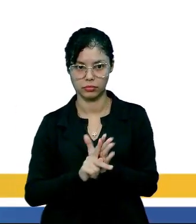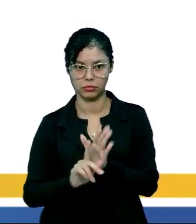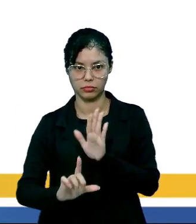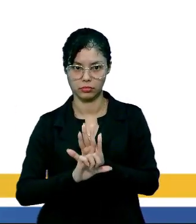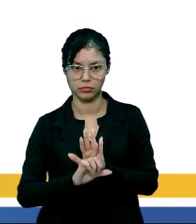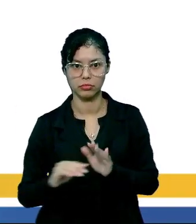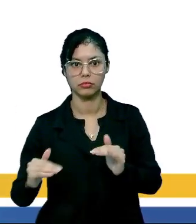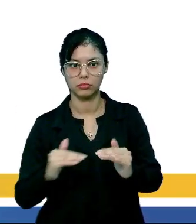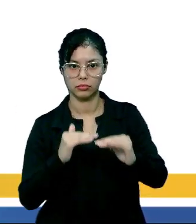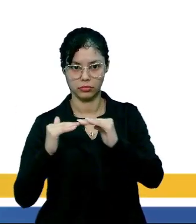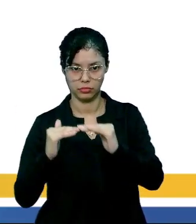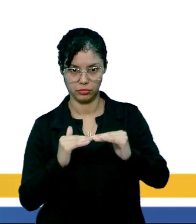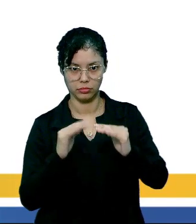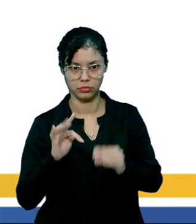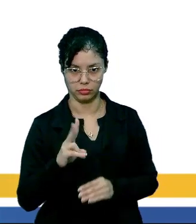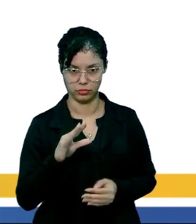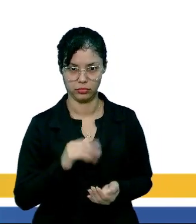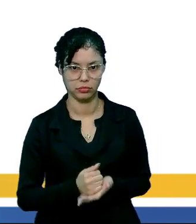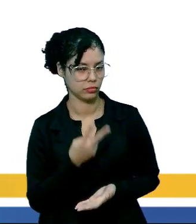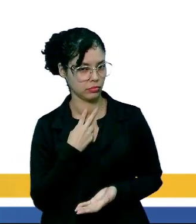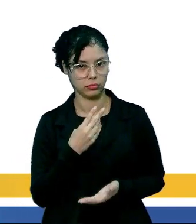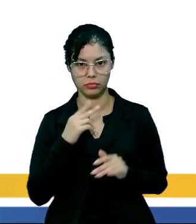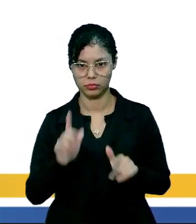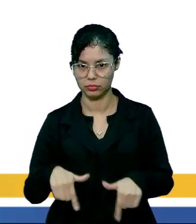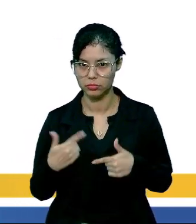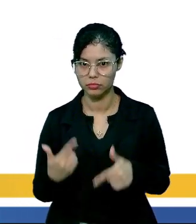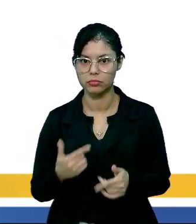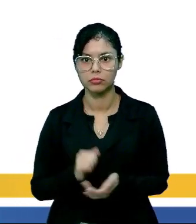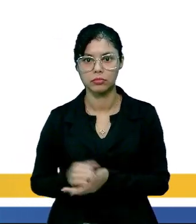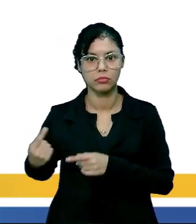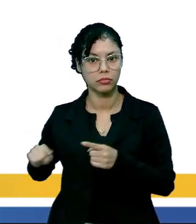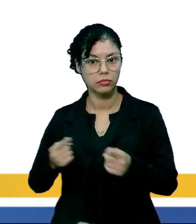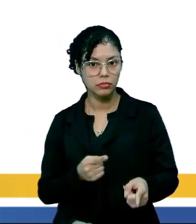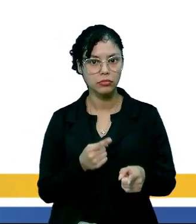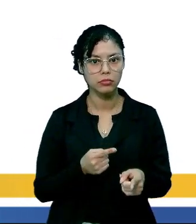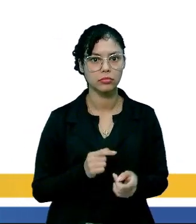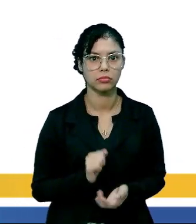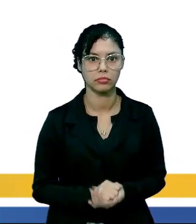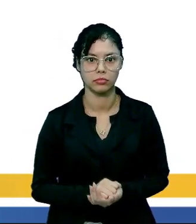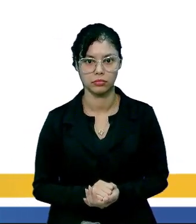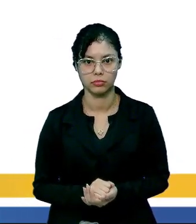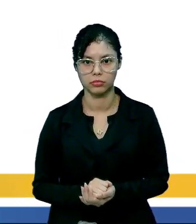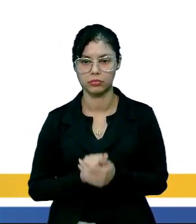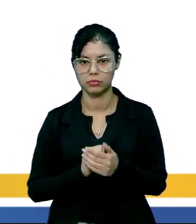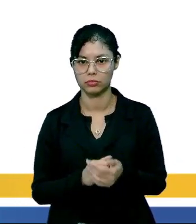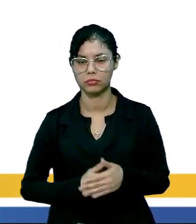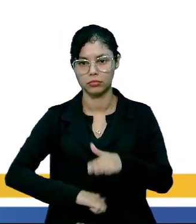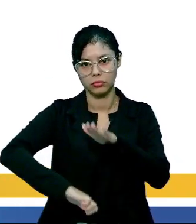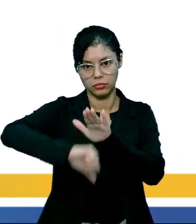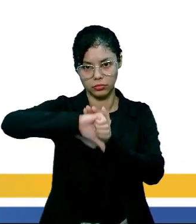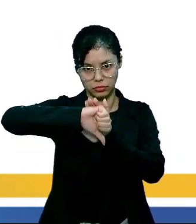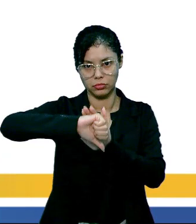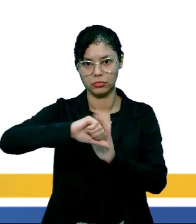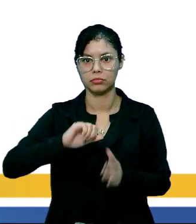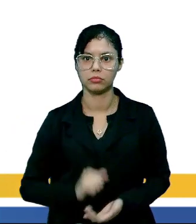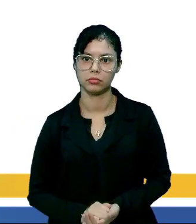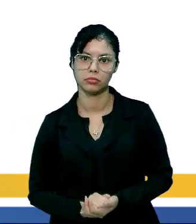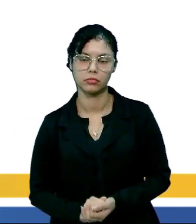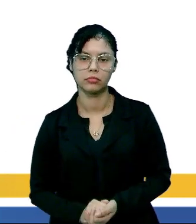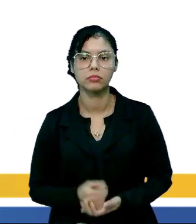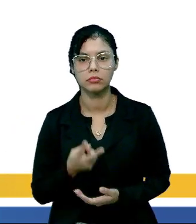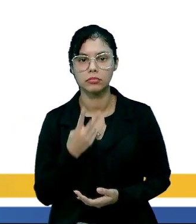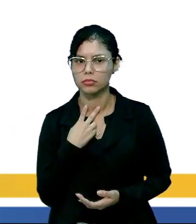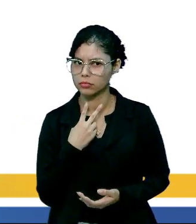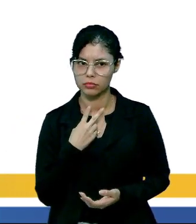já estabelece limites. Não posso ofender, aliás, não posso defender ou incitar